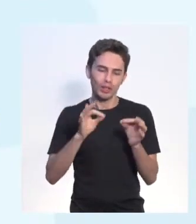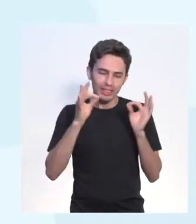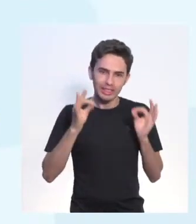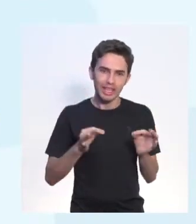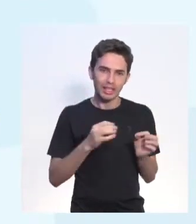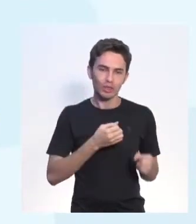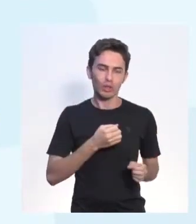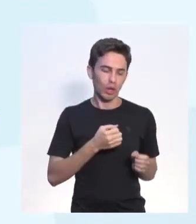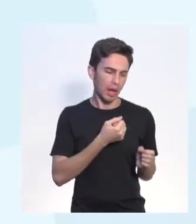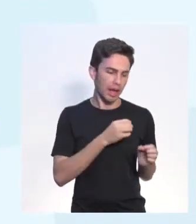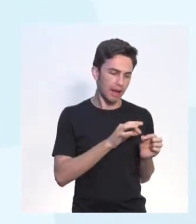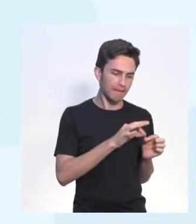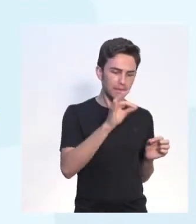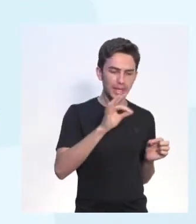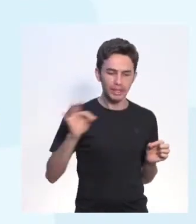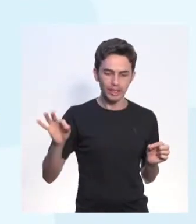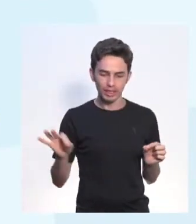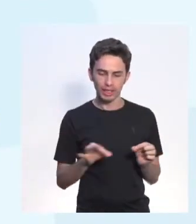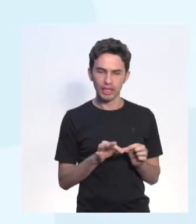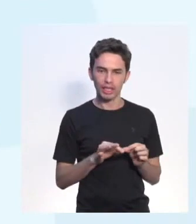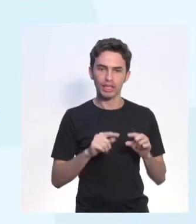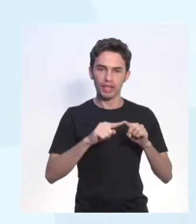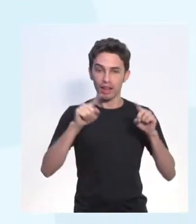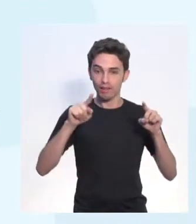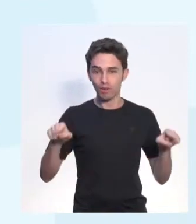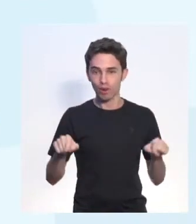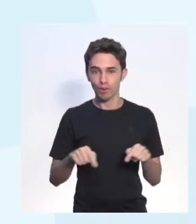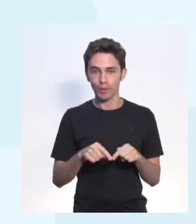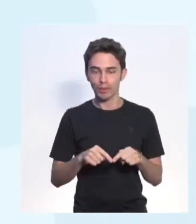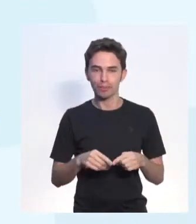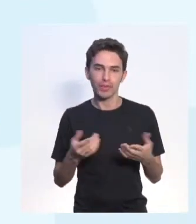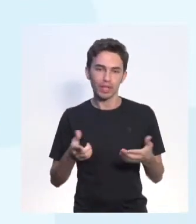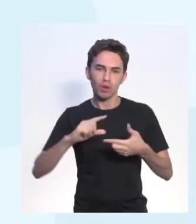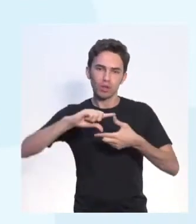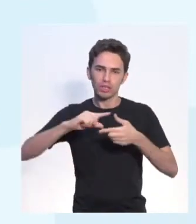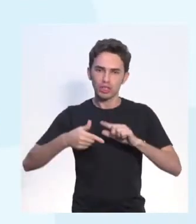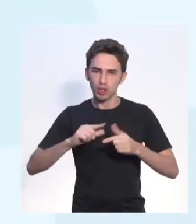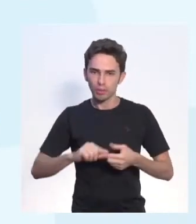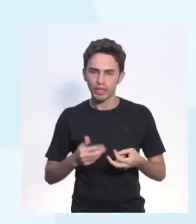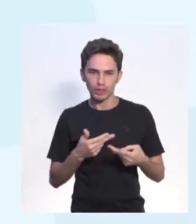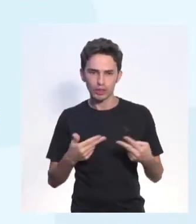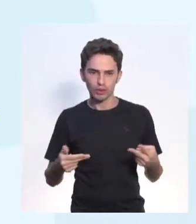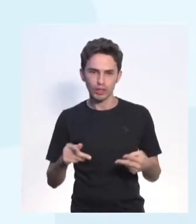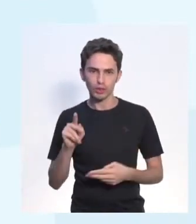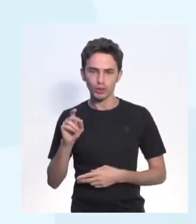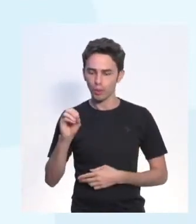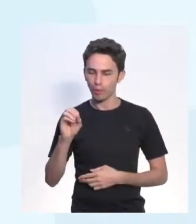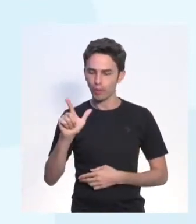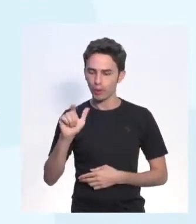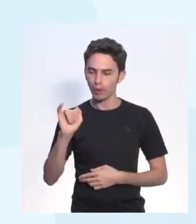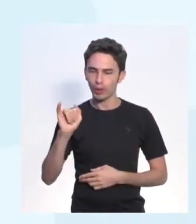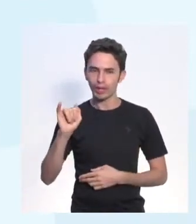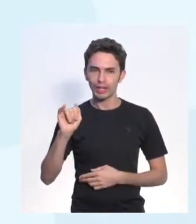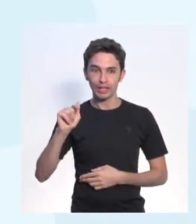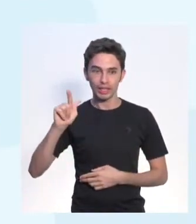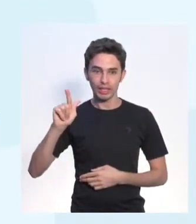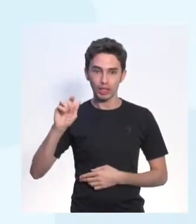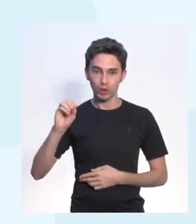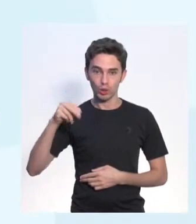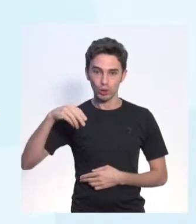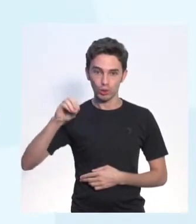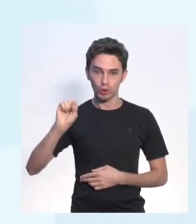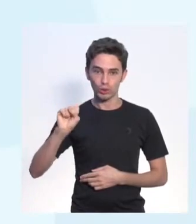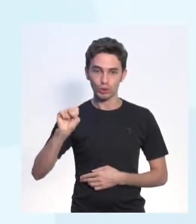ao redor da figura. No caso, como a gente vai falar de figuras geométricas, que são os polígonos, que são aquelas figuras que têm lados